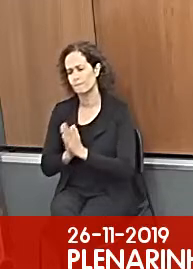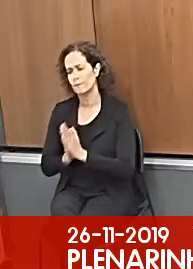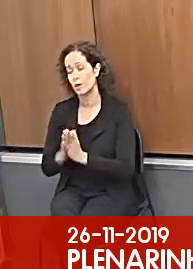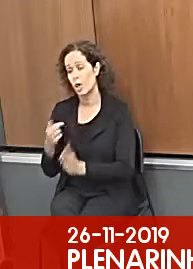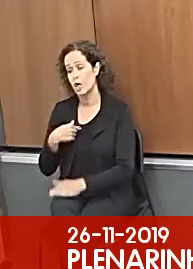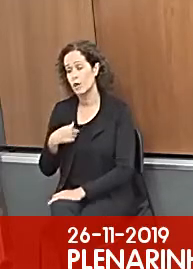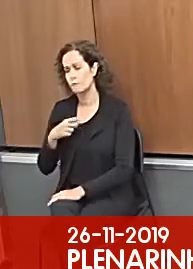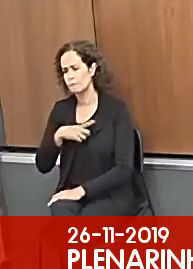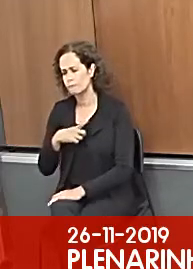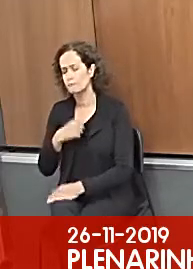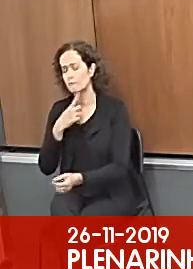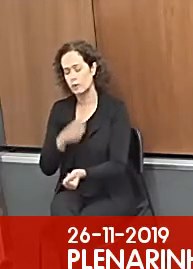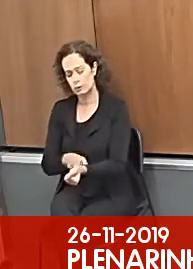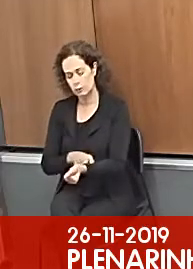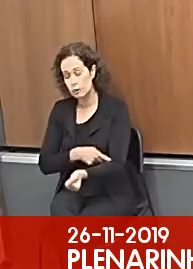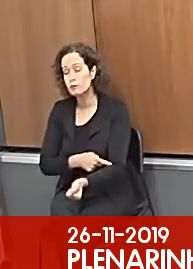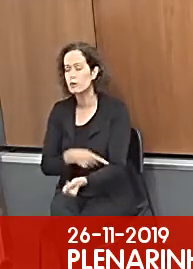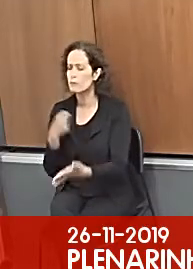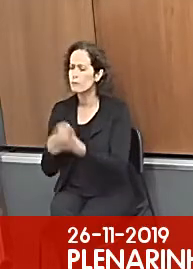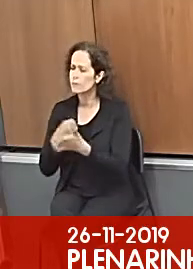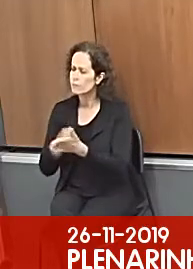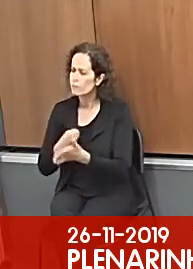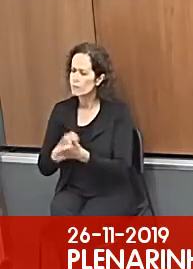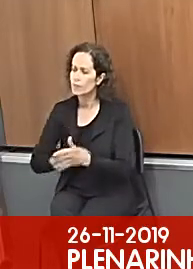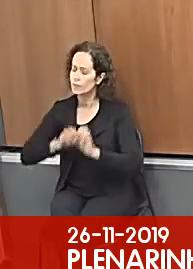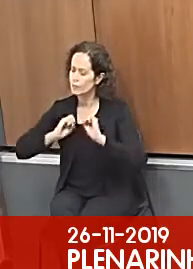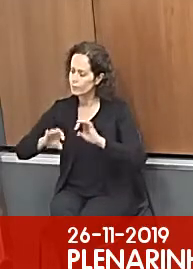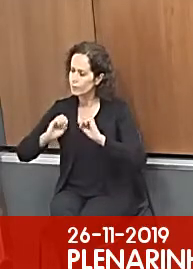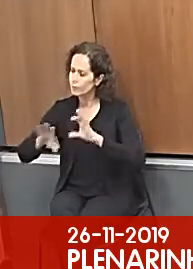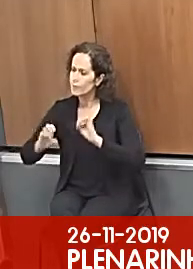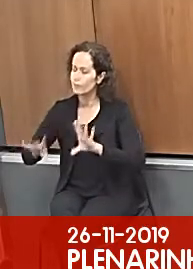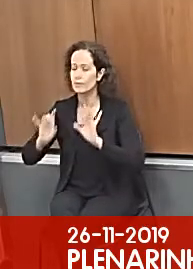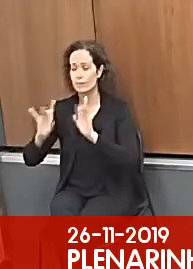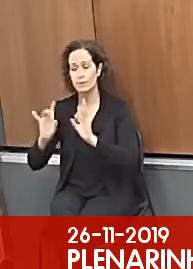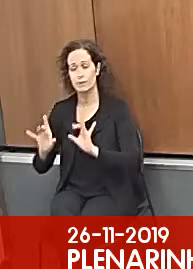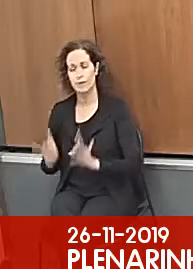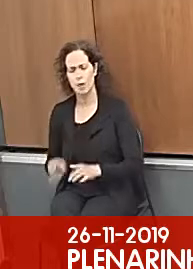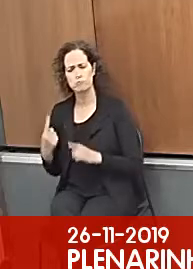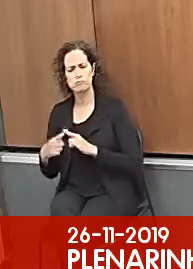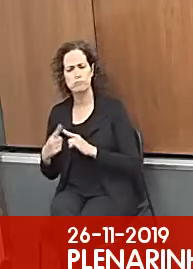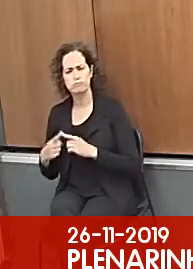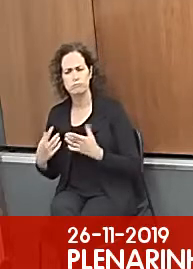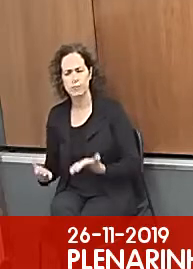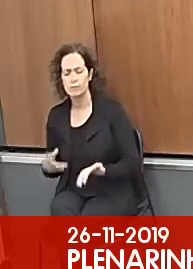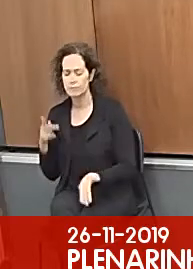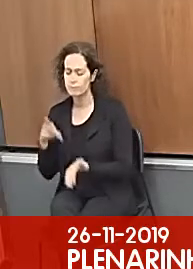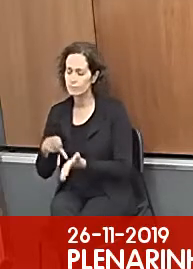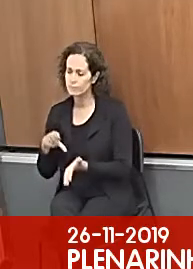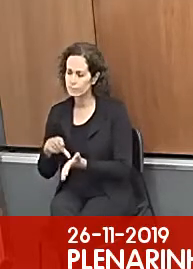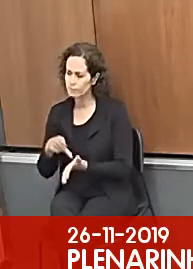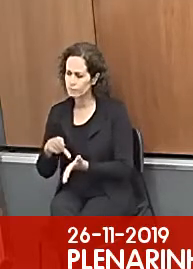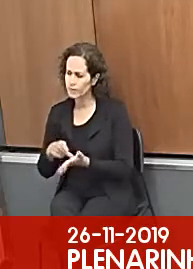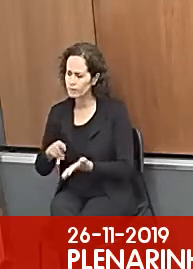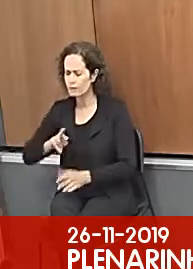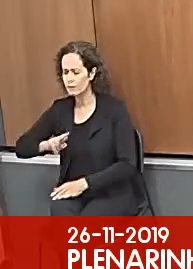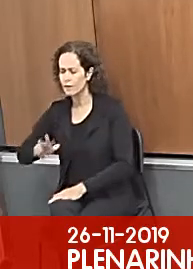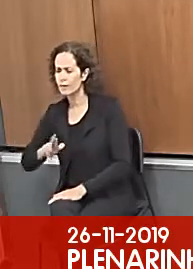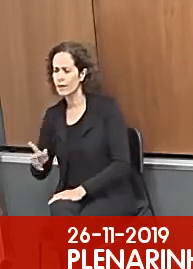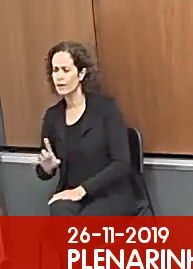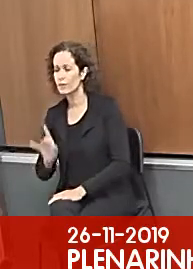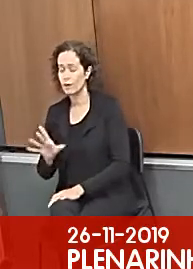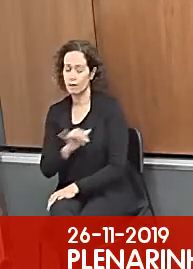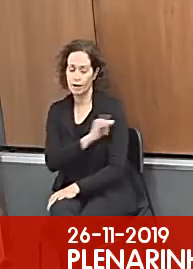tiver sangue rolando na veia, eu vou lutar pela educação especial, porque, de verdade, não é só o